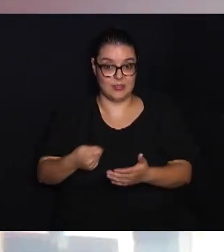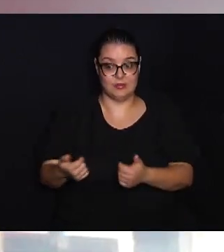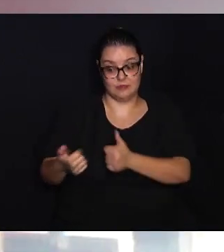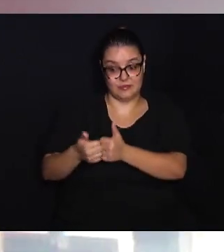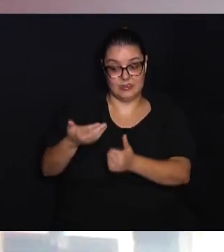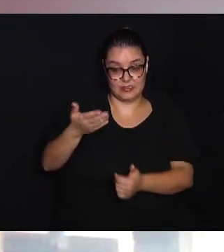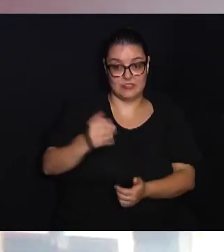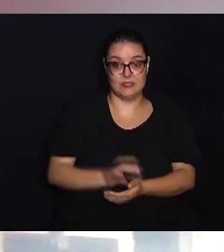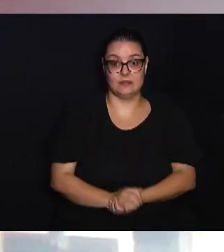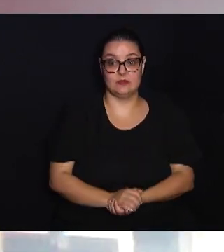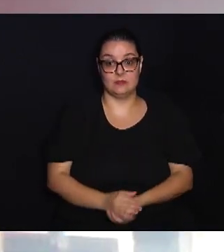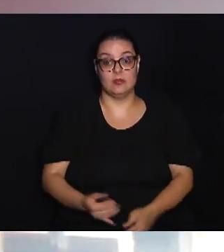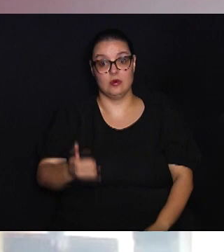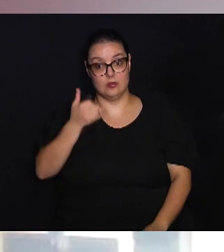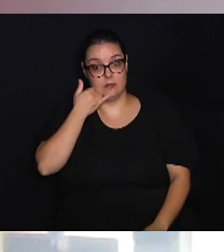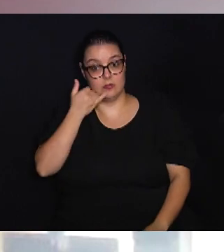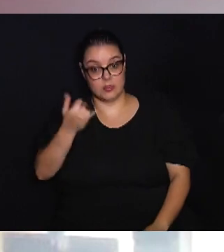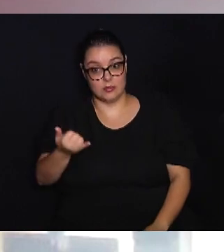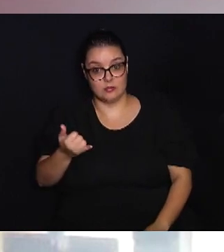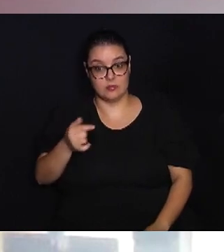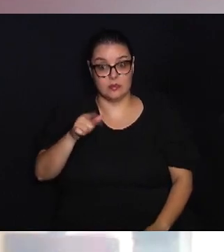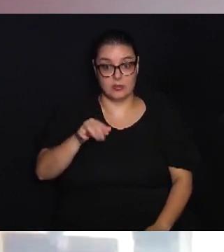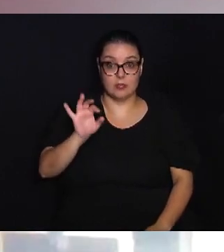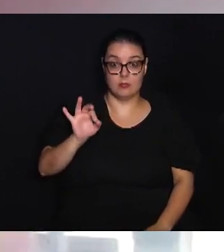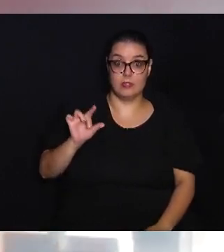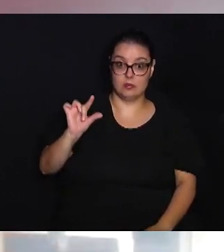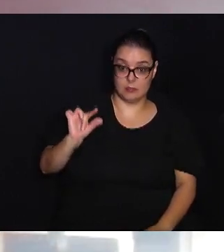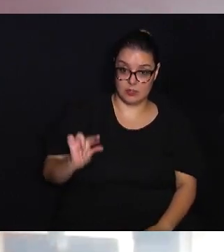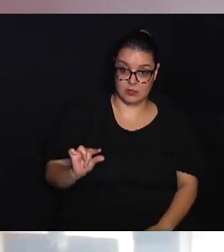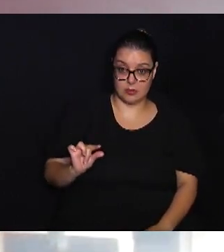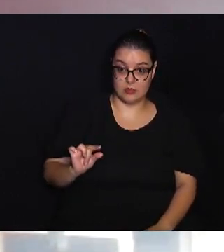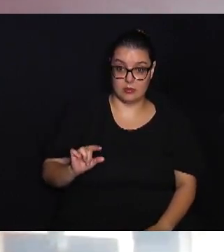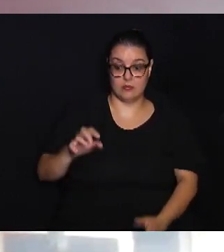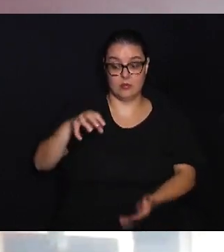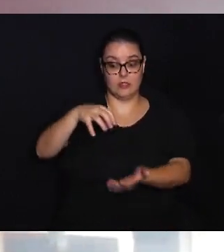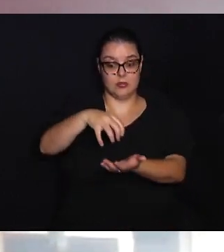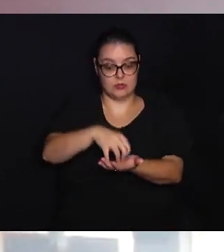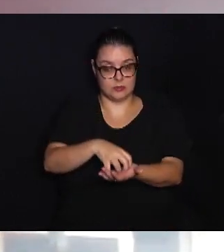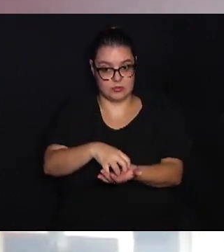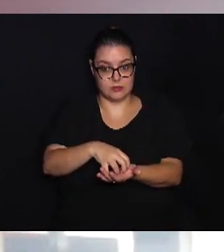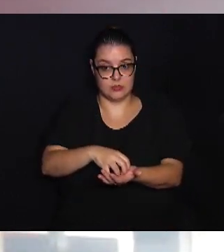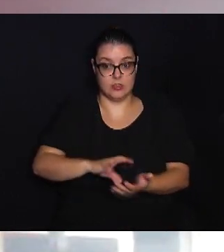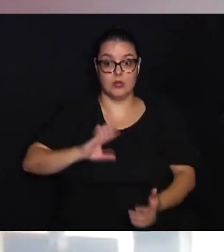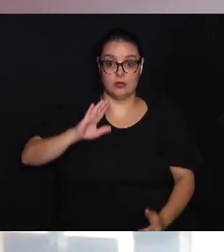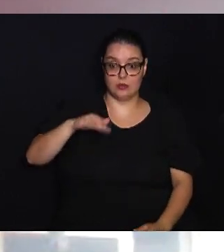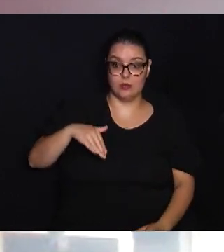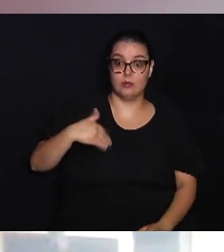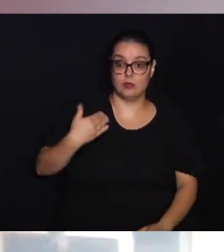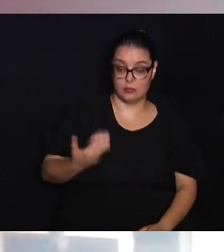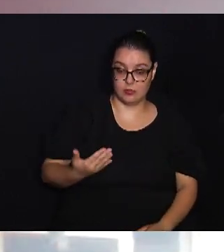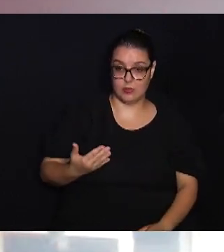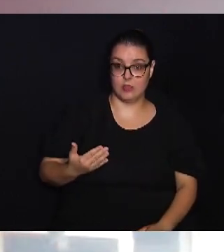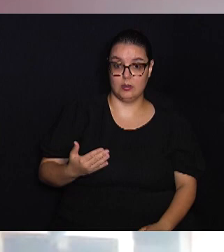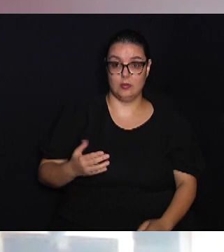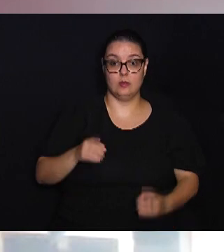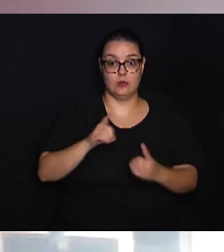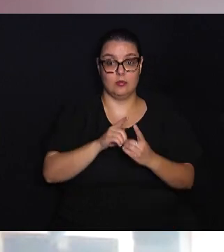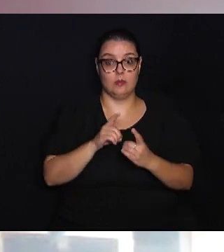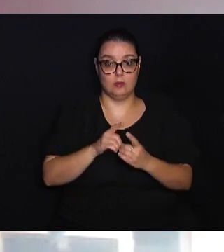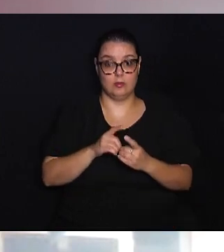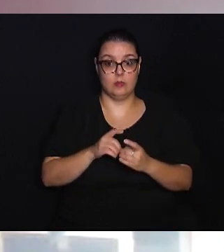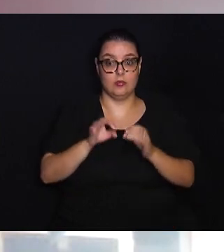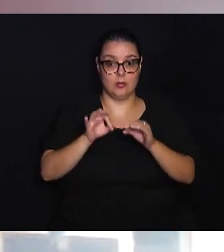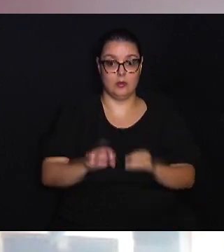acabamos de assinar tua vizinha fizer o pedido por telefone que é o percentual menor vai cair numa Central quando ele